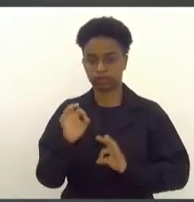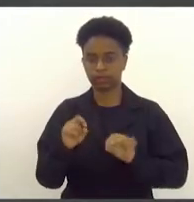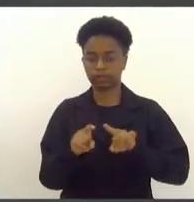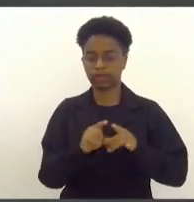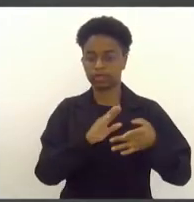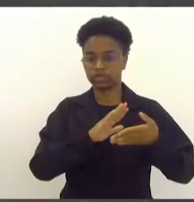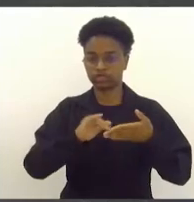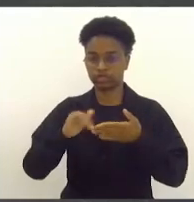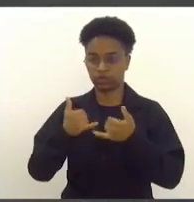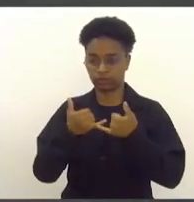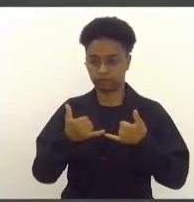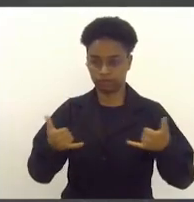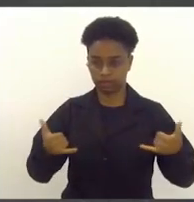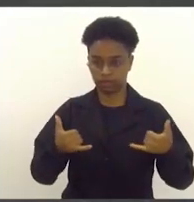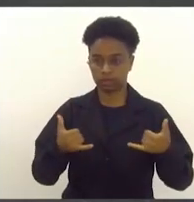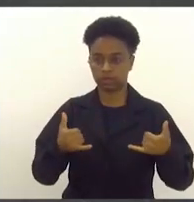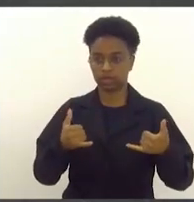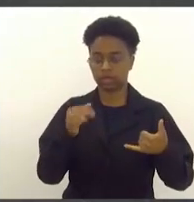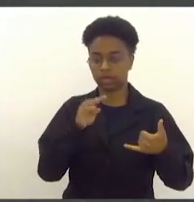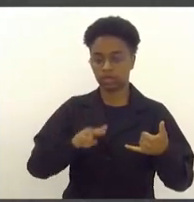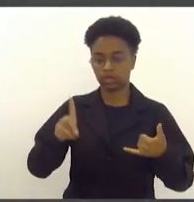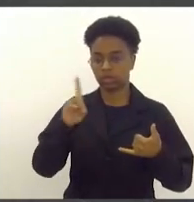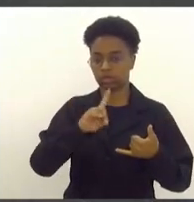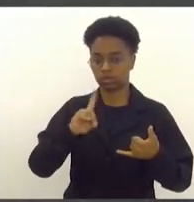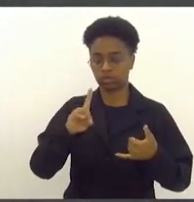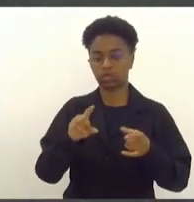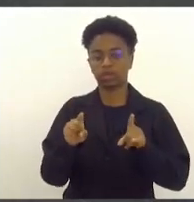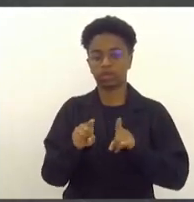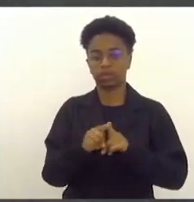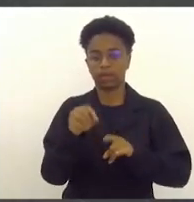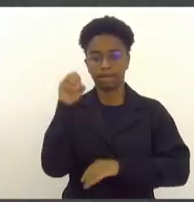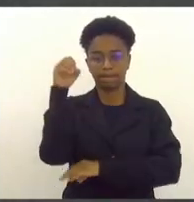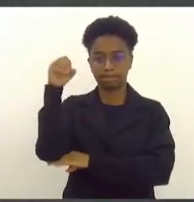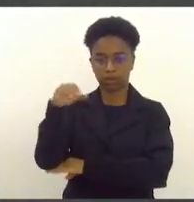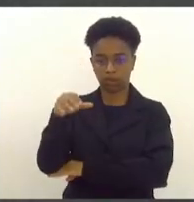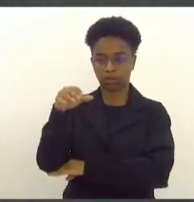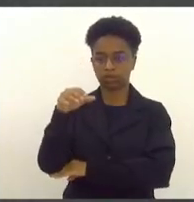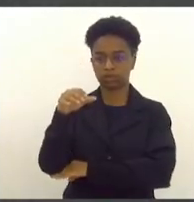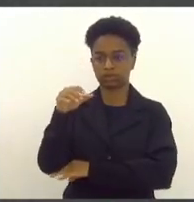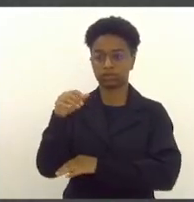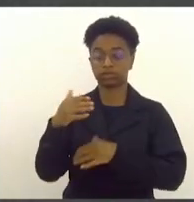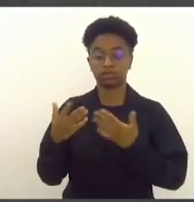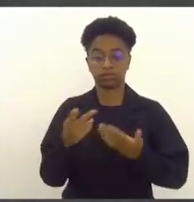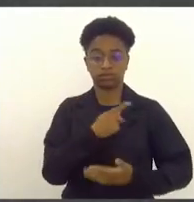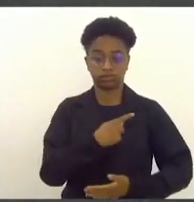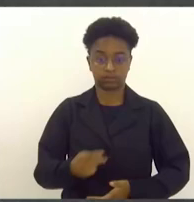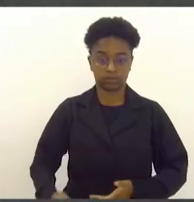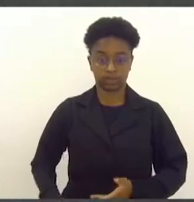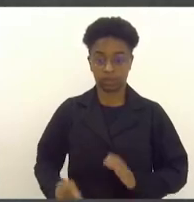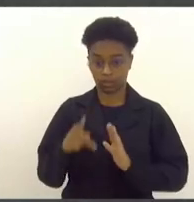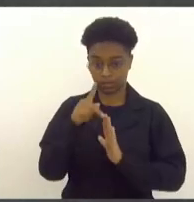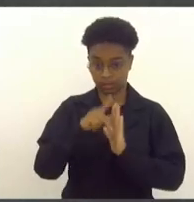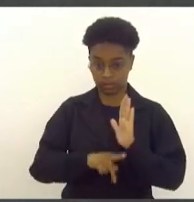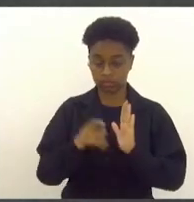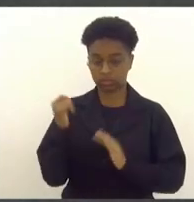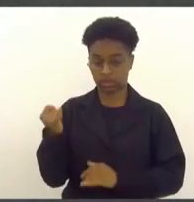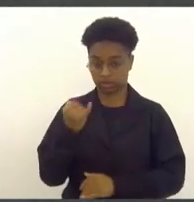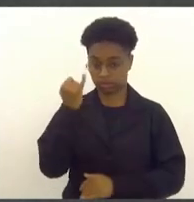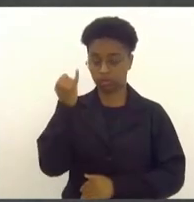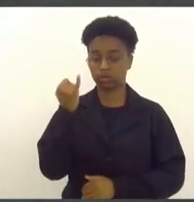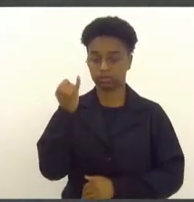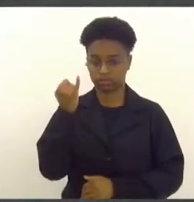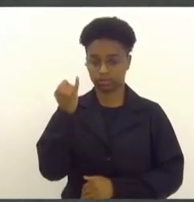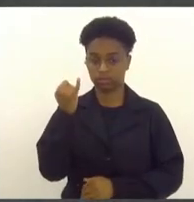de fios em desusos existentes em poste de sustentação seu presidente esse projeto é um projeto muito importante